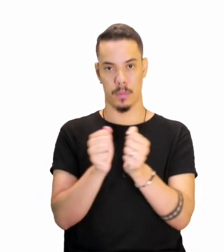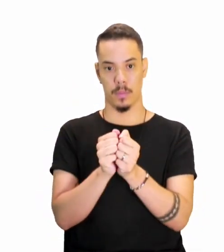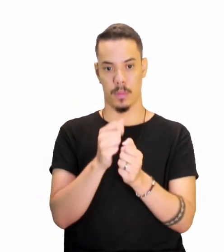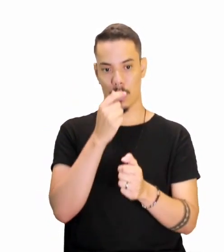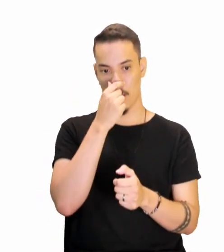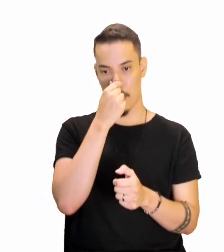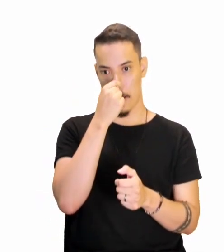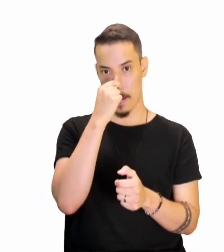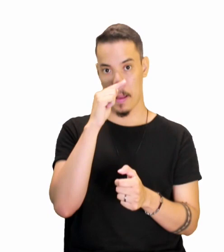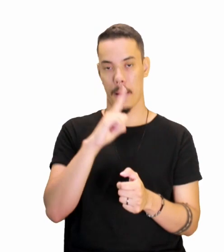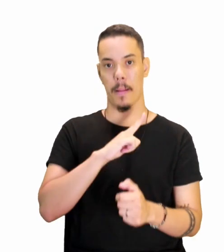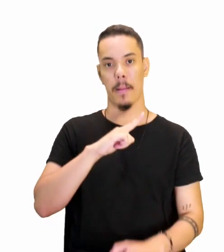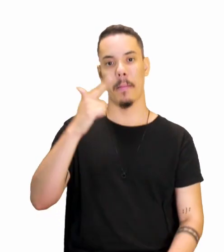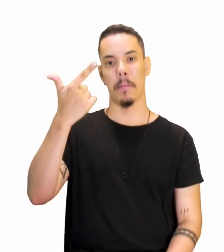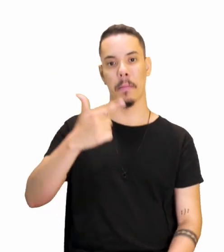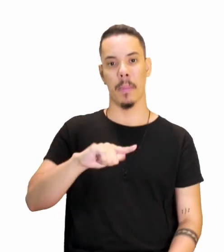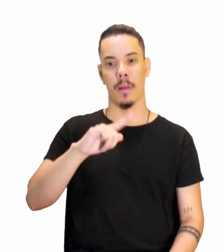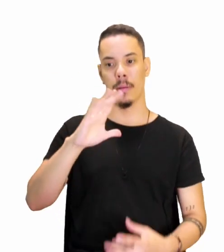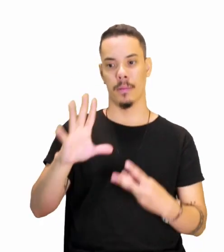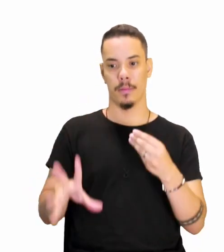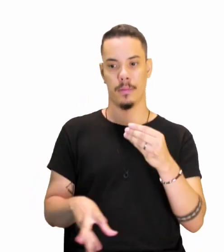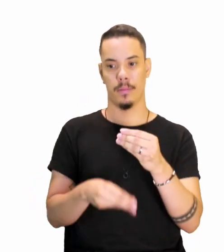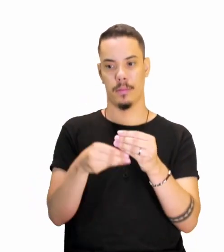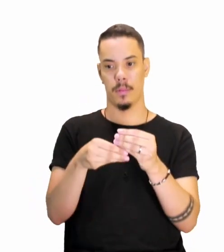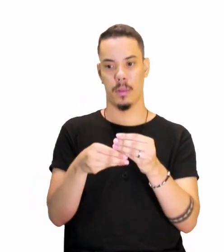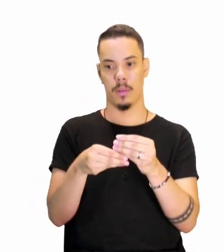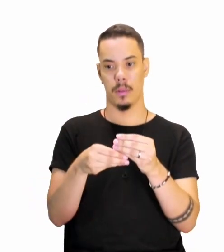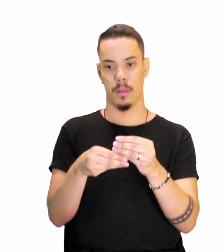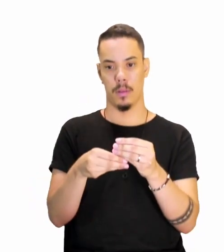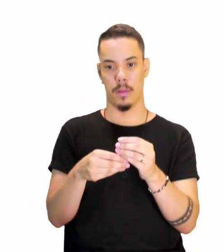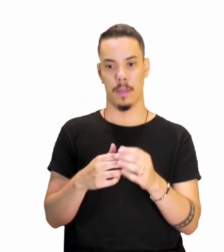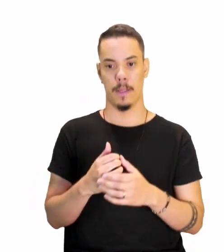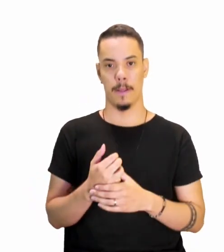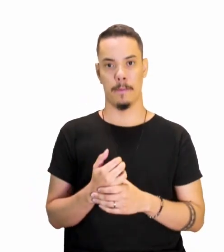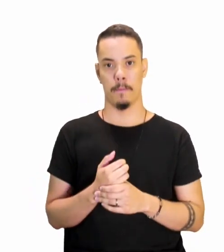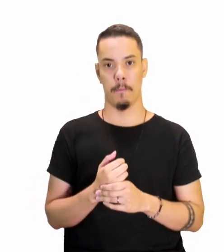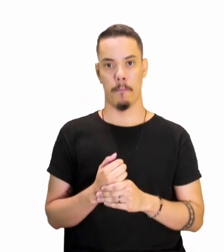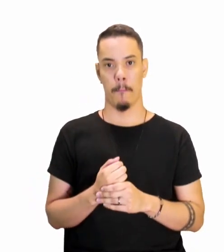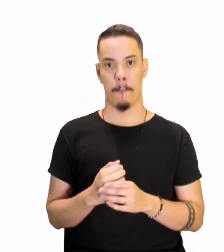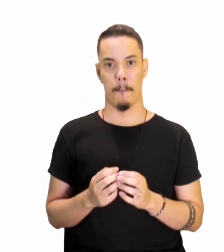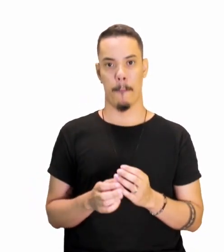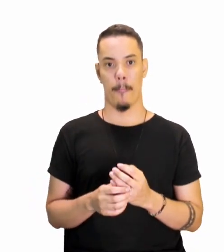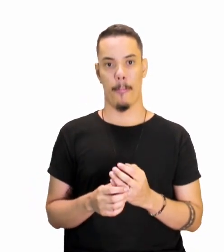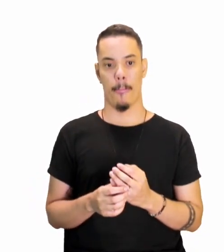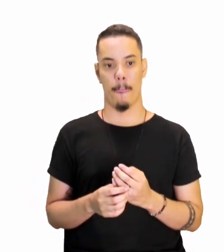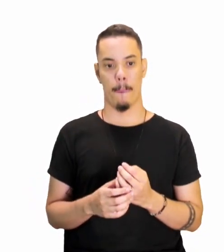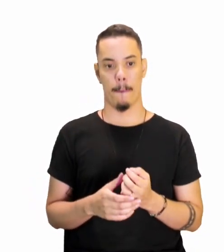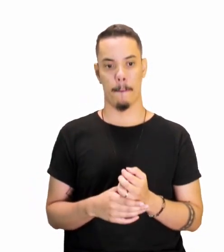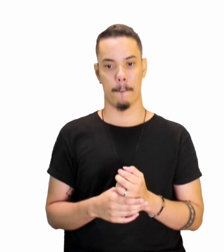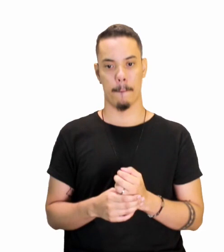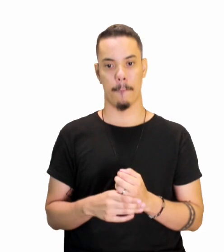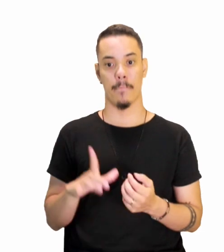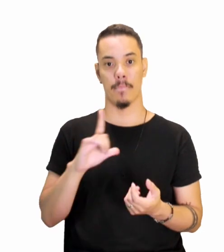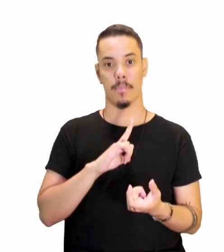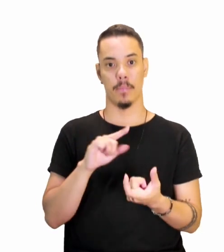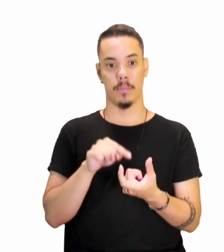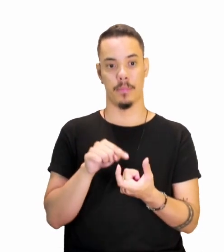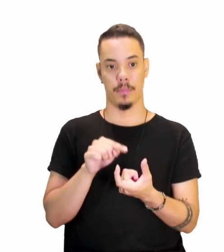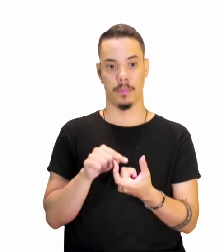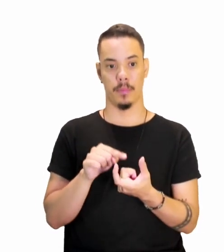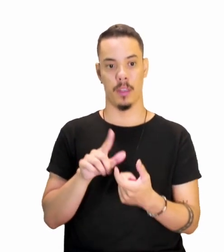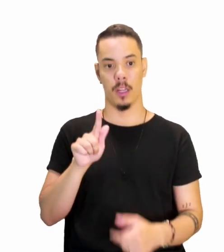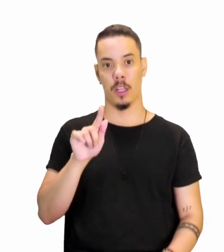Composto? Vai ser mais de um radical. Já diz tudo aqui, mais de um radical. Aqui no caso, eu tenho a palavra